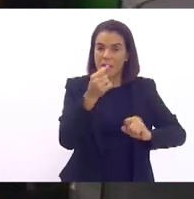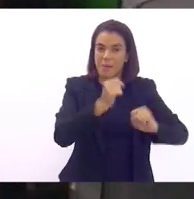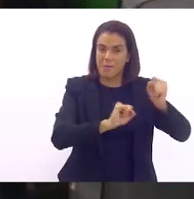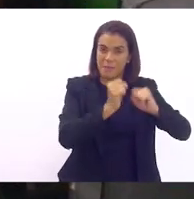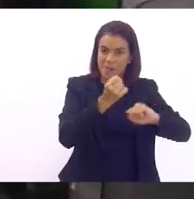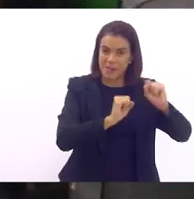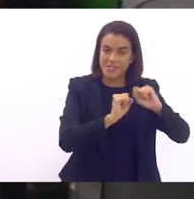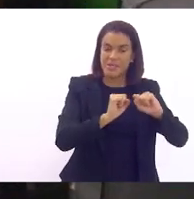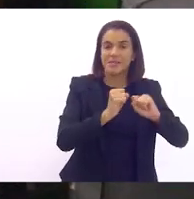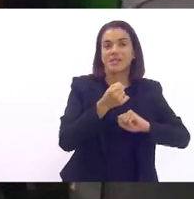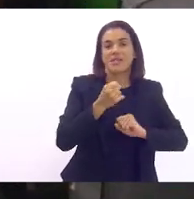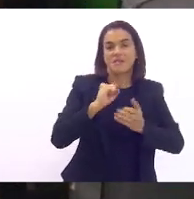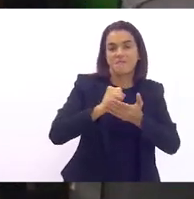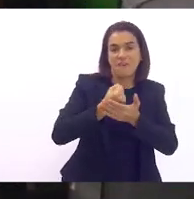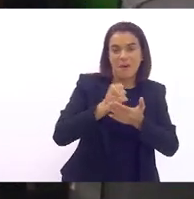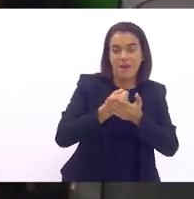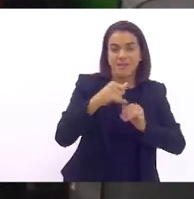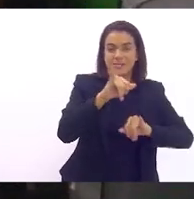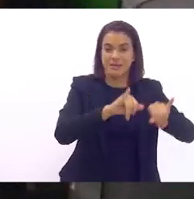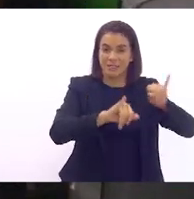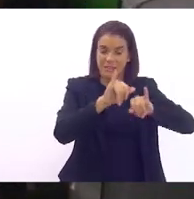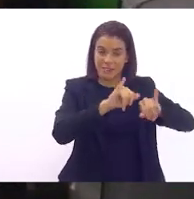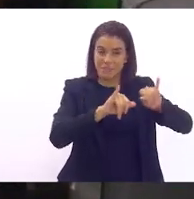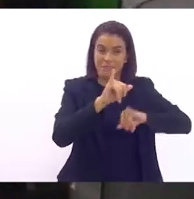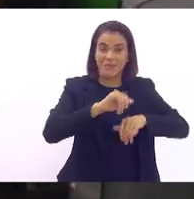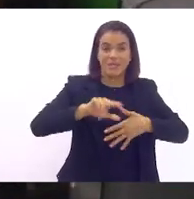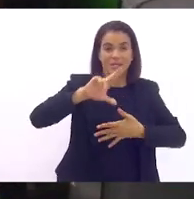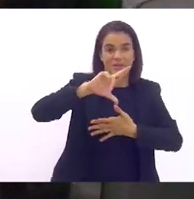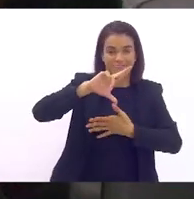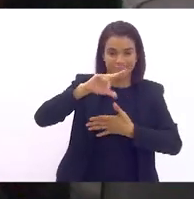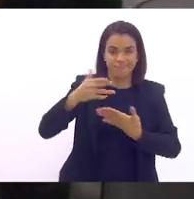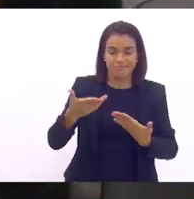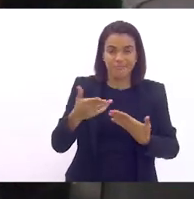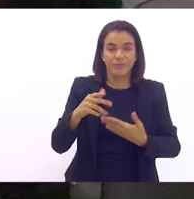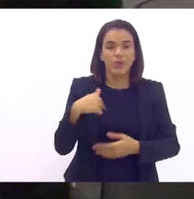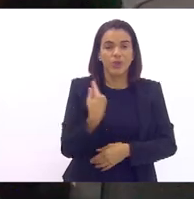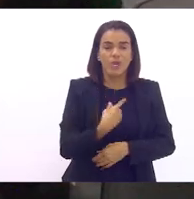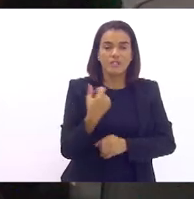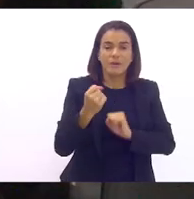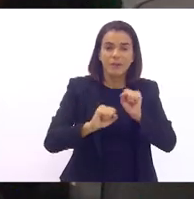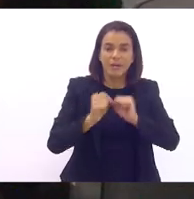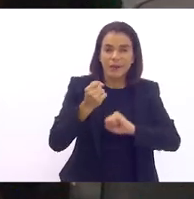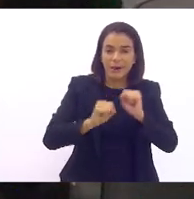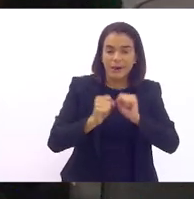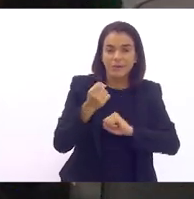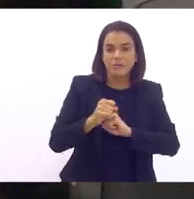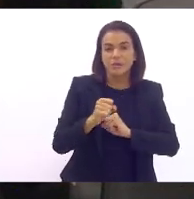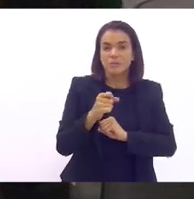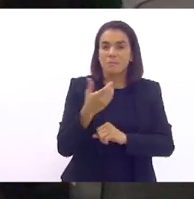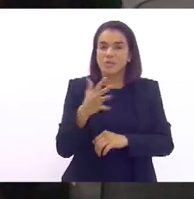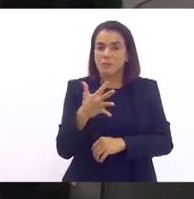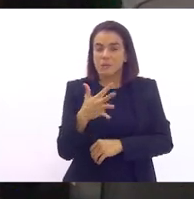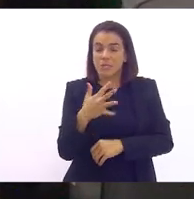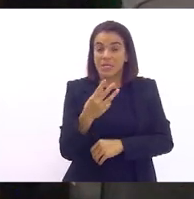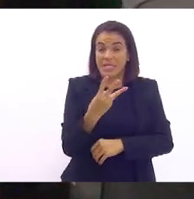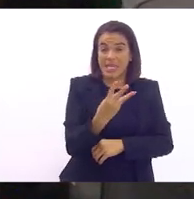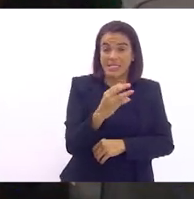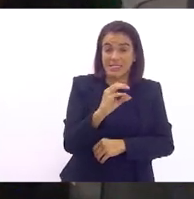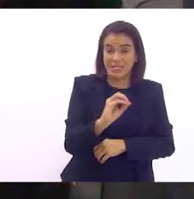farmoquímica da América Latina né nós fabricamos alguma coisa como 350